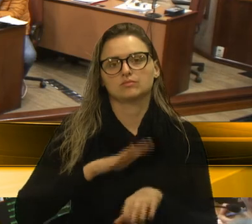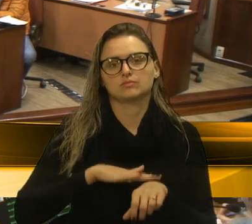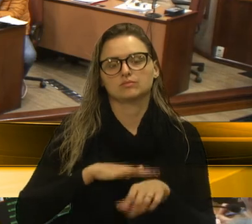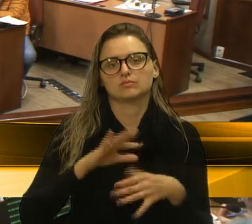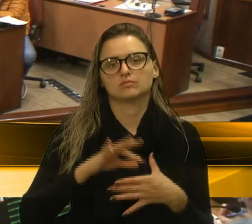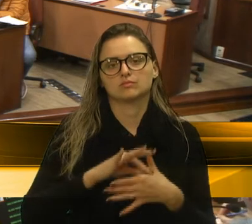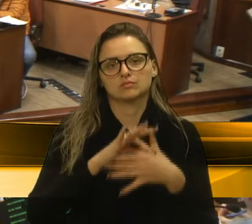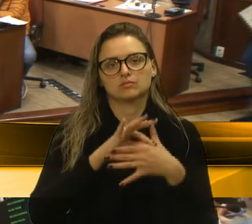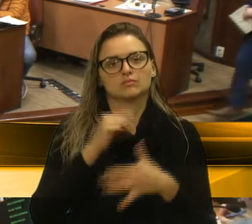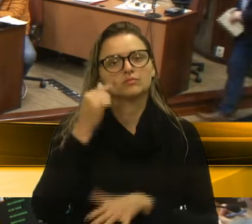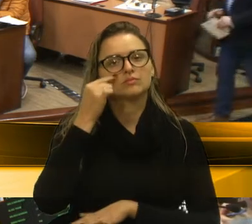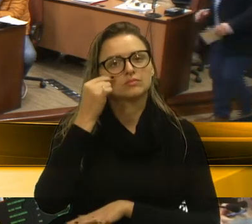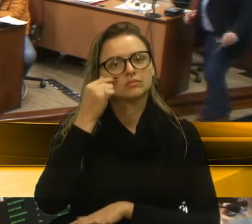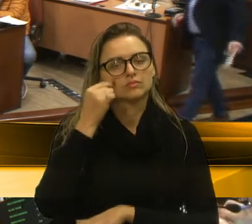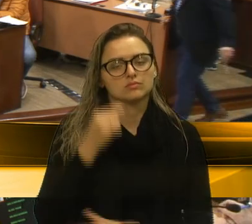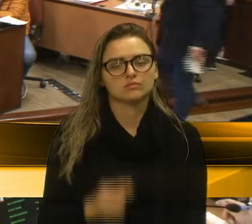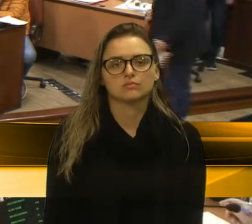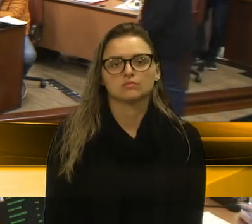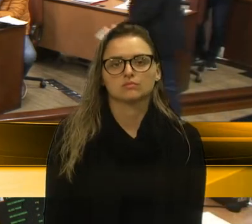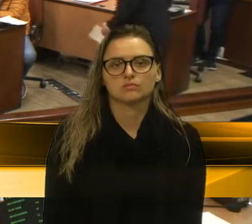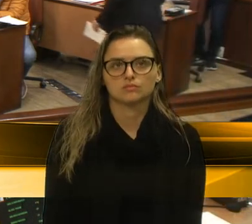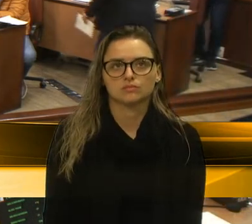Vereador Eloy Frisso.